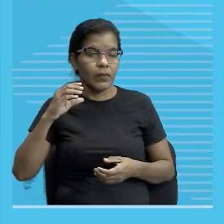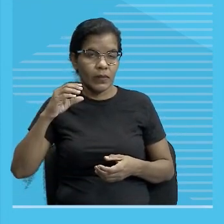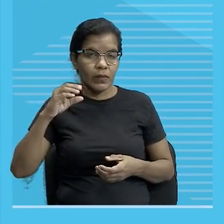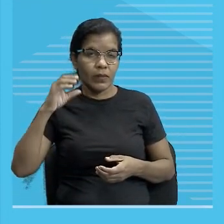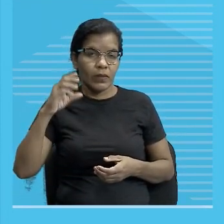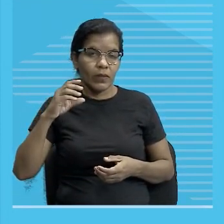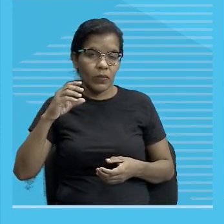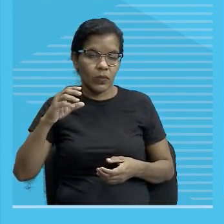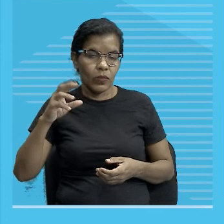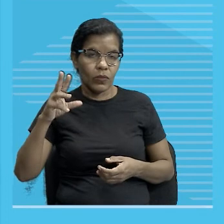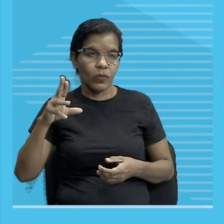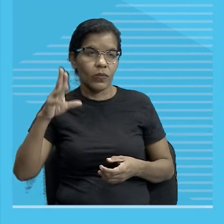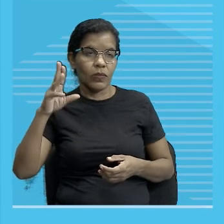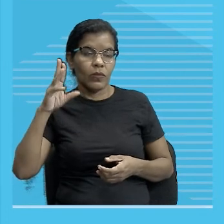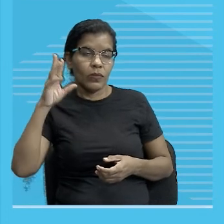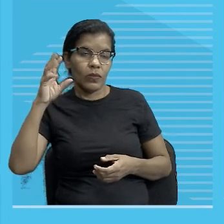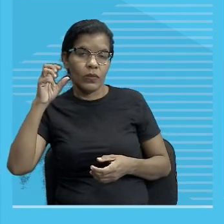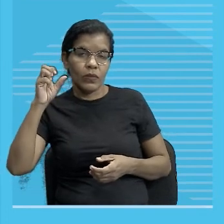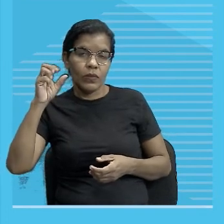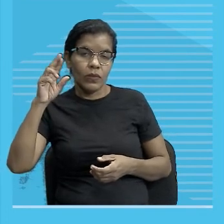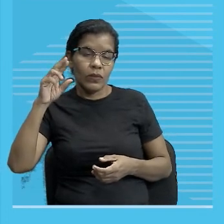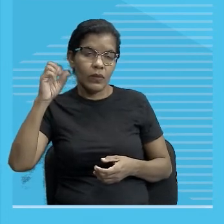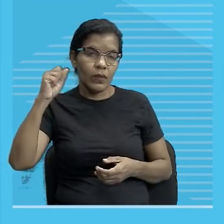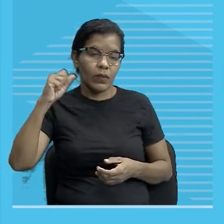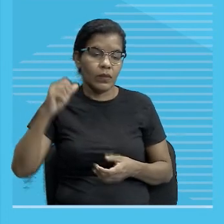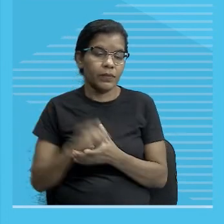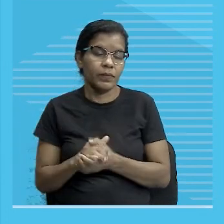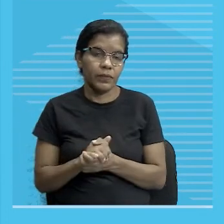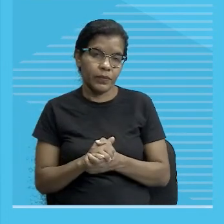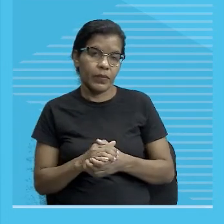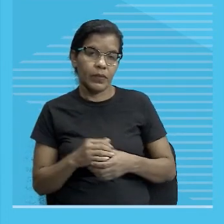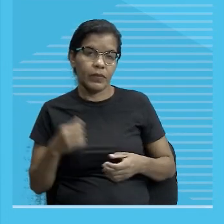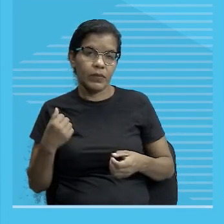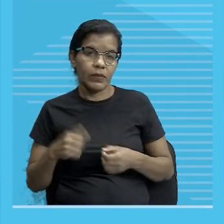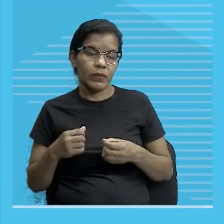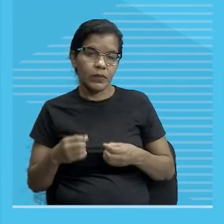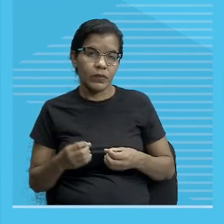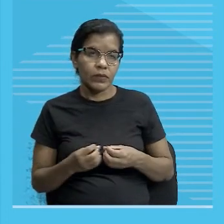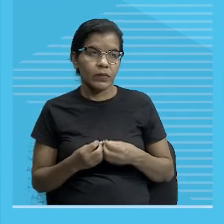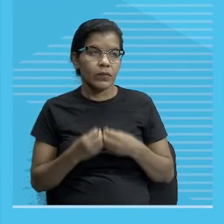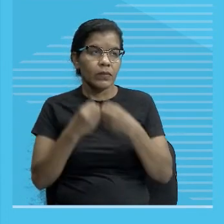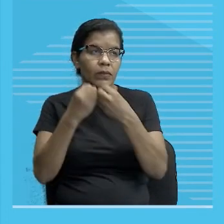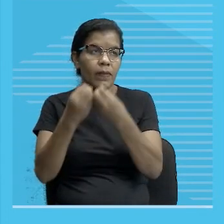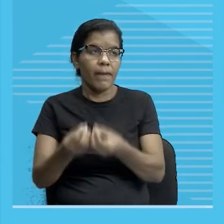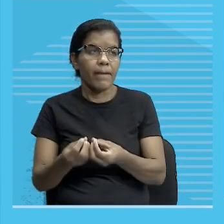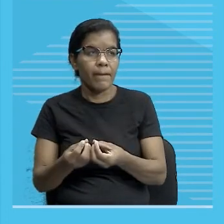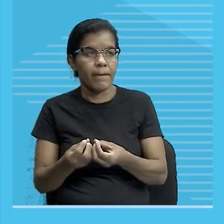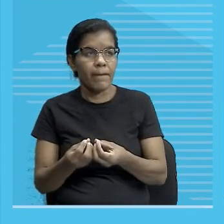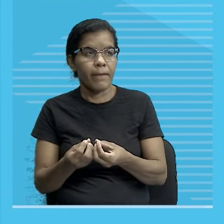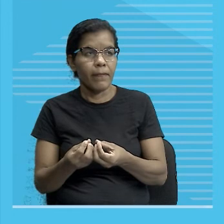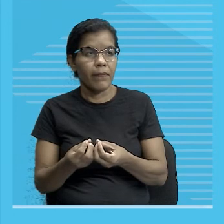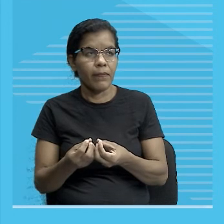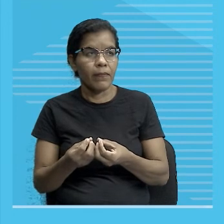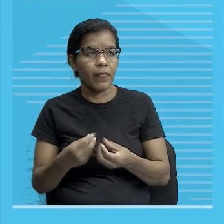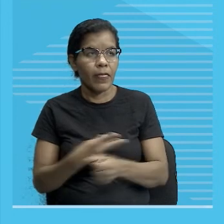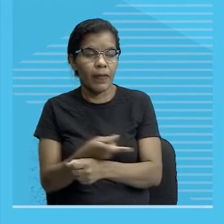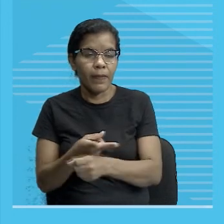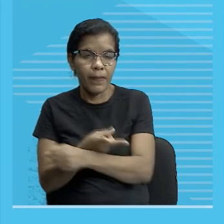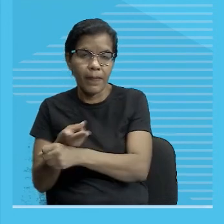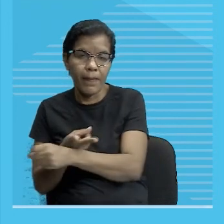aliás, feminina. Então, é por isso que nós estamos aqui colocando ó, a